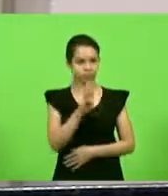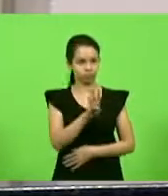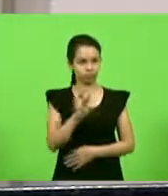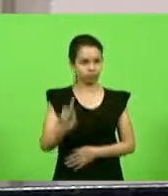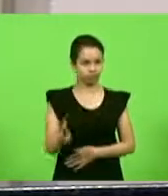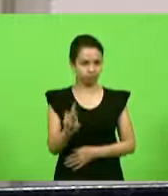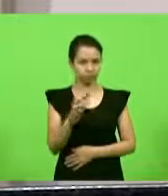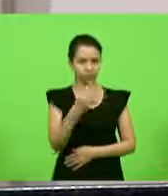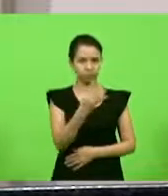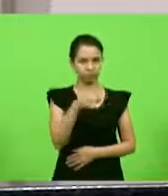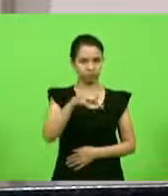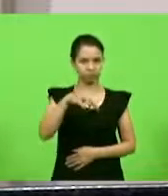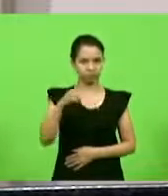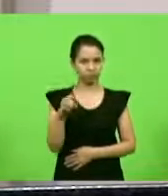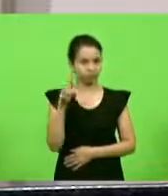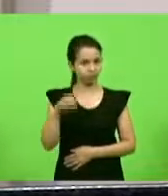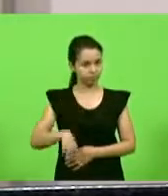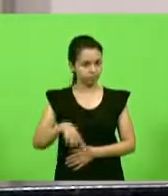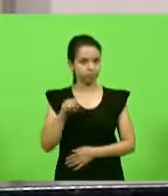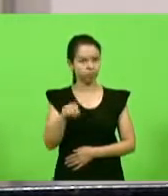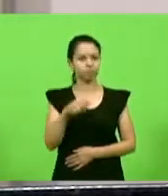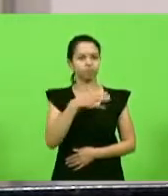BR-470 é uma BR da morte.